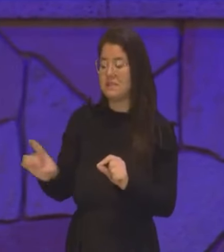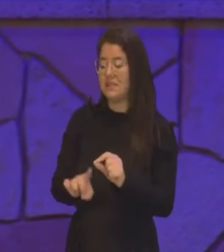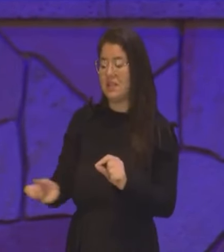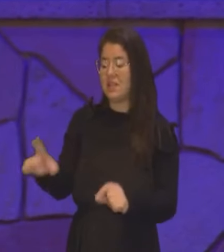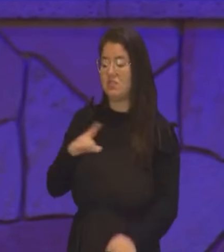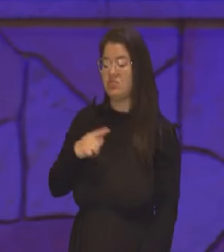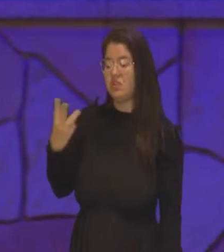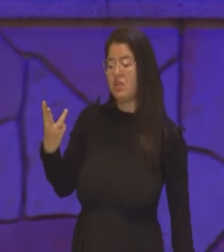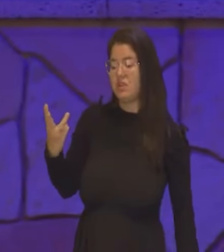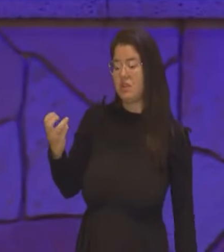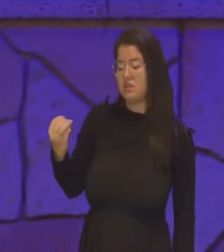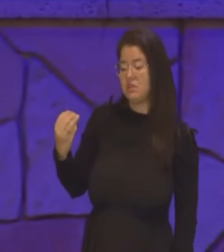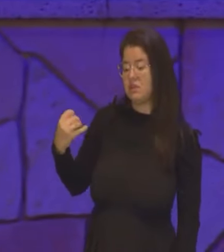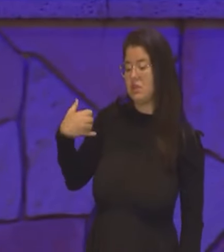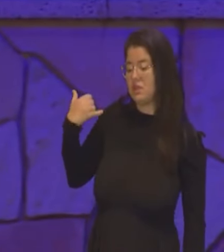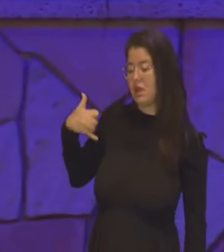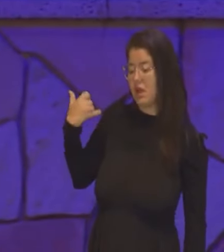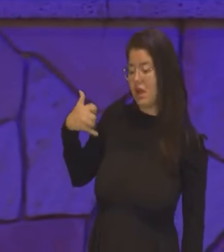30 anos.